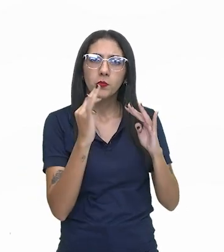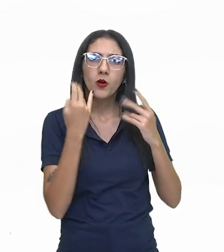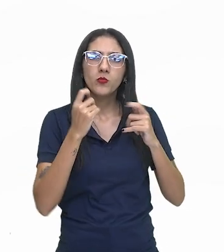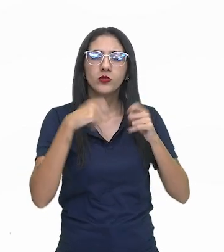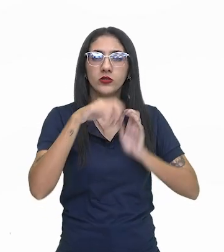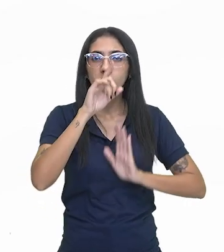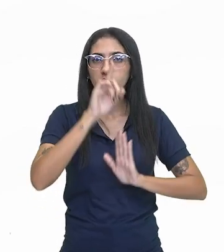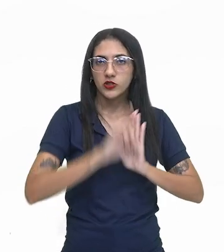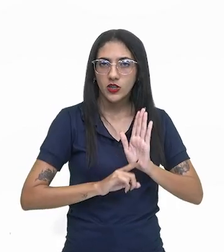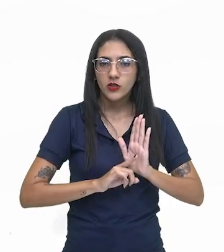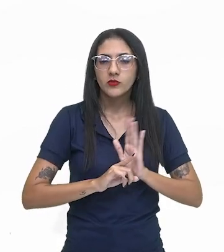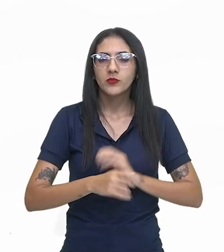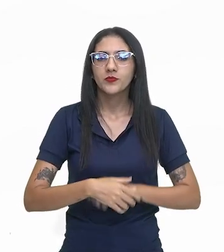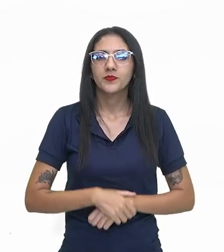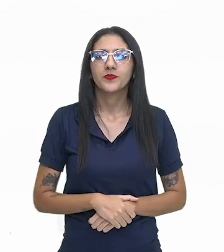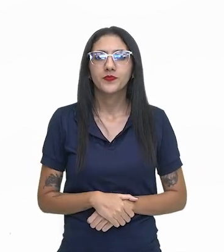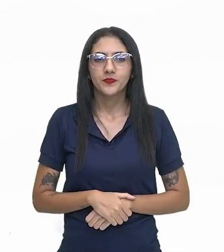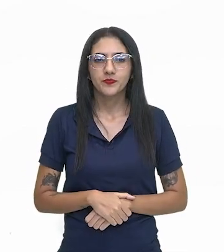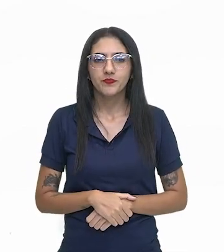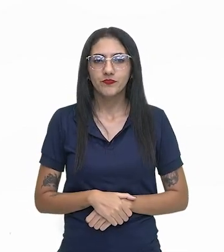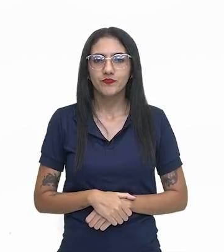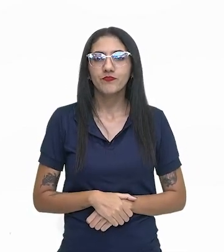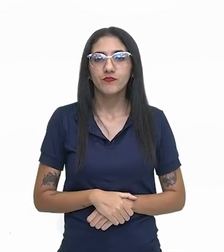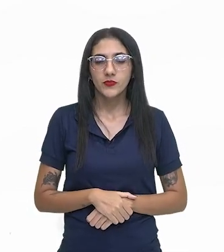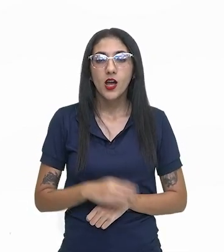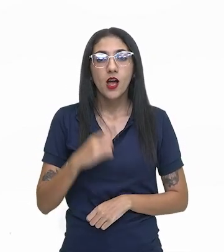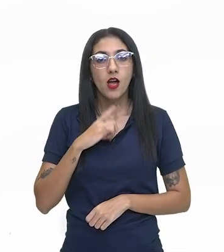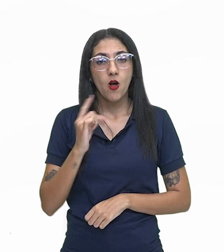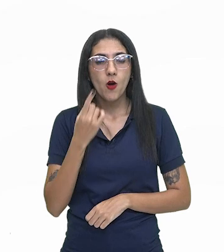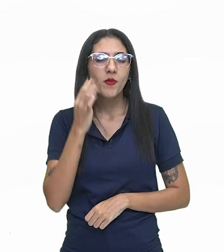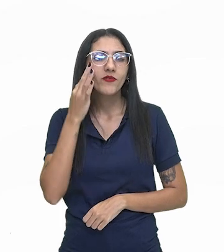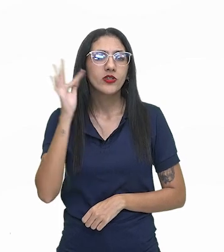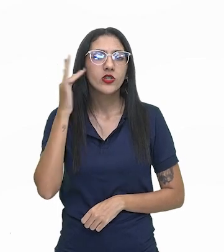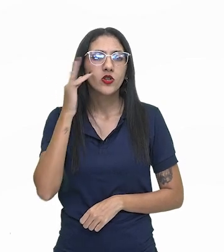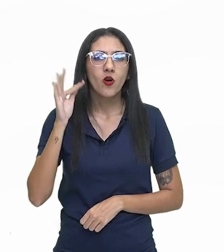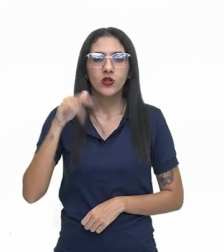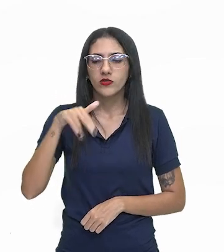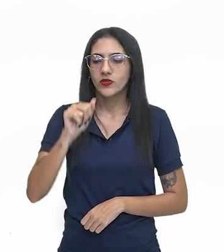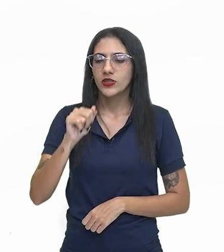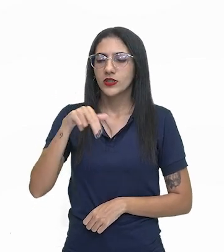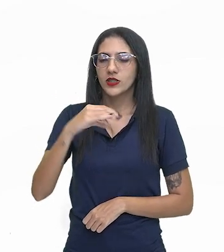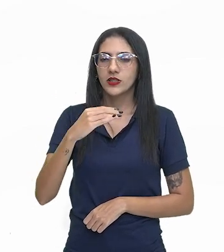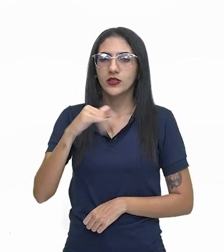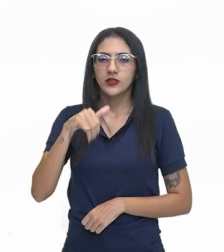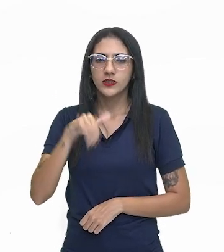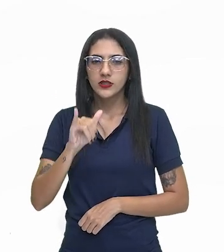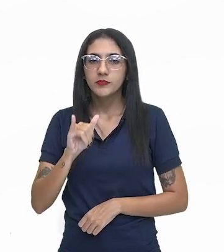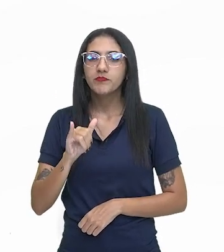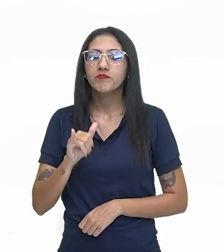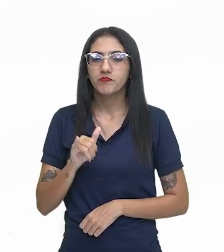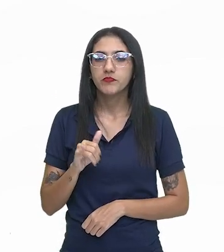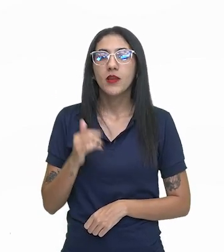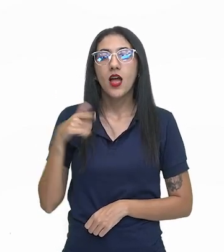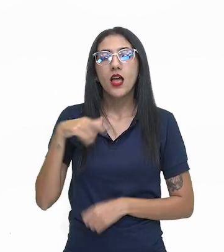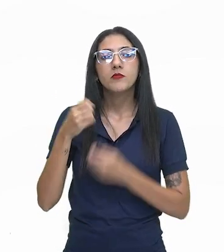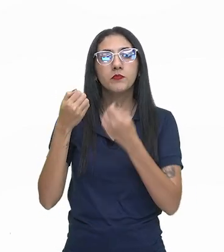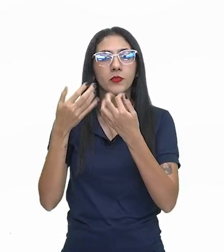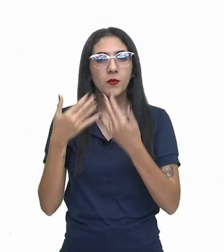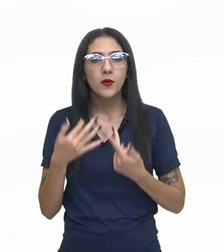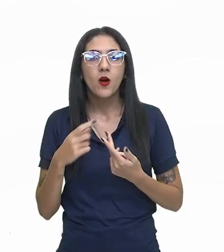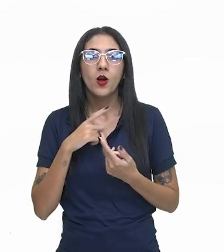a cidadania. Segundo a filósofa norte-americana Nancy Fraser, há